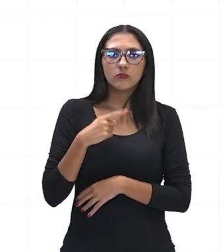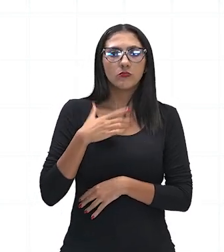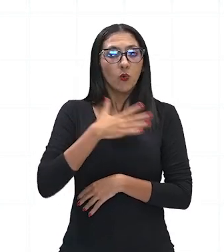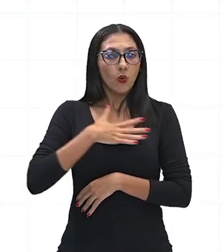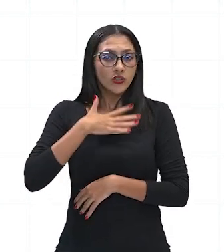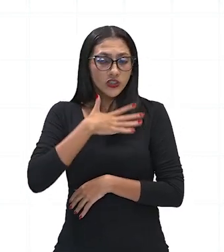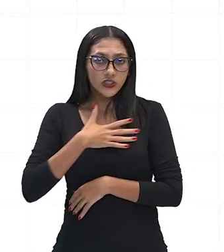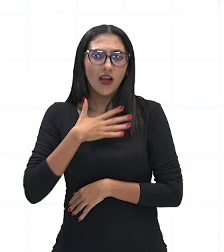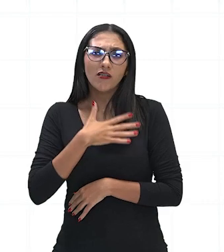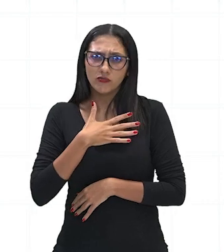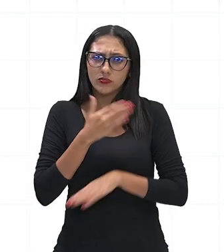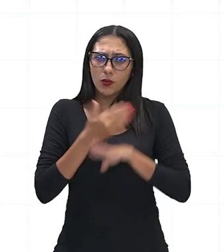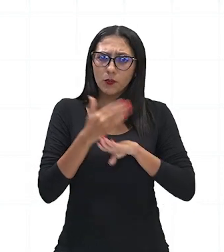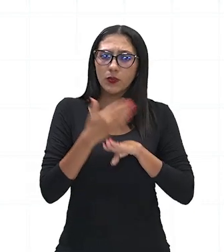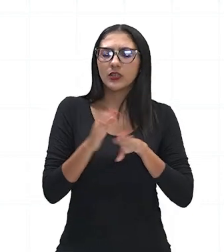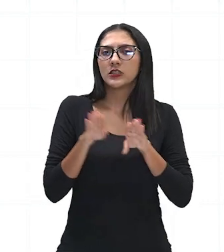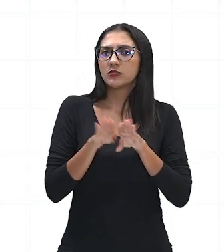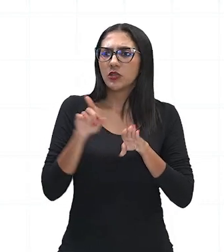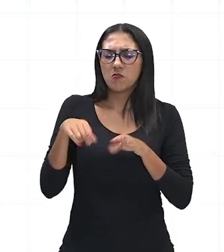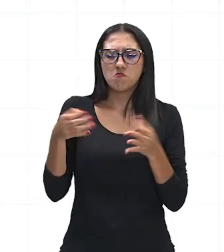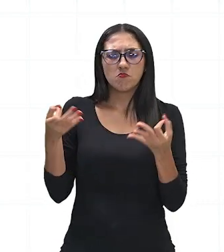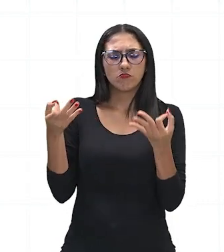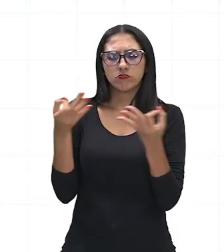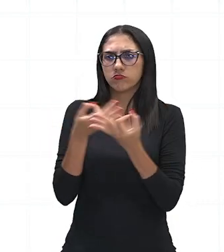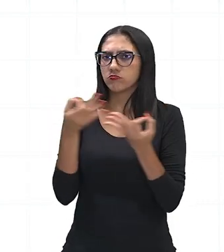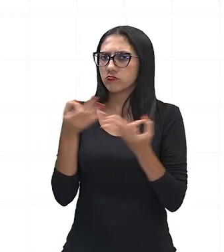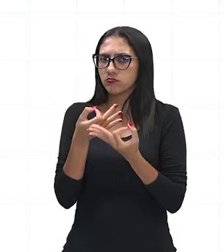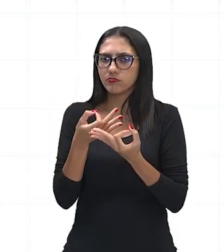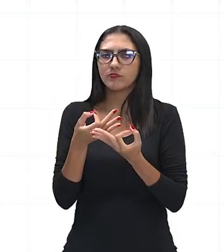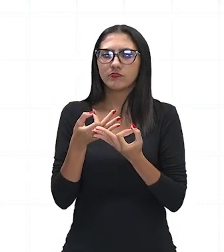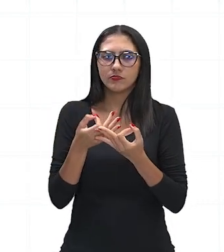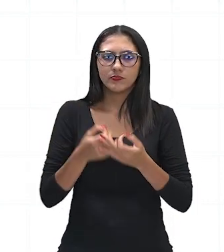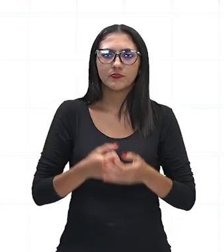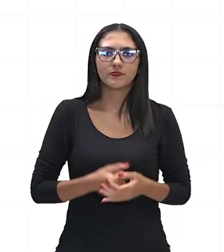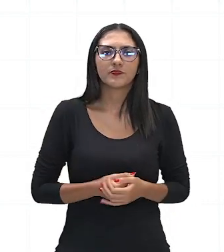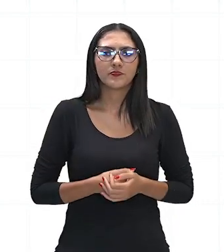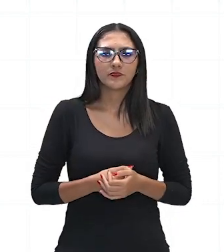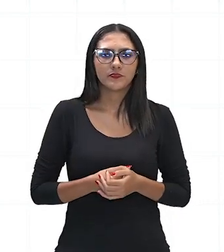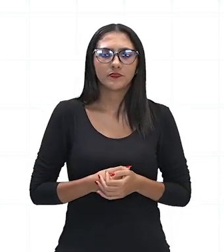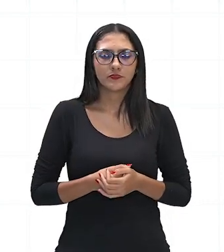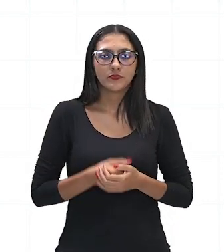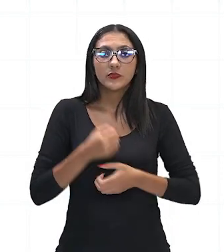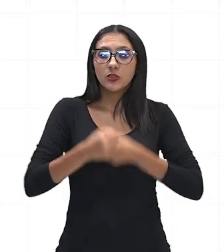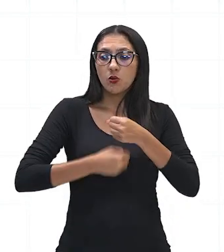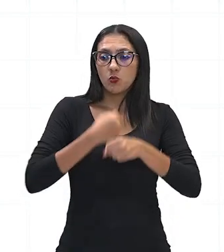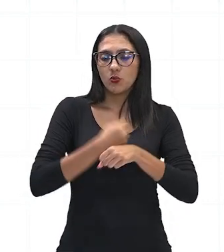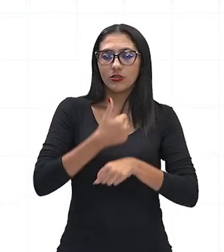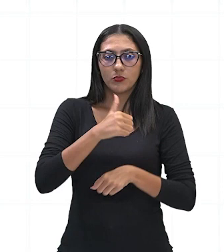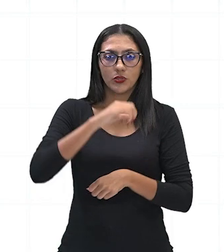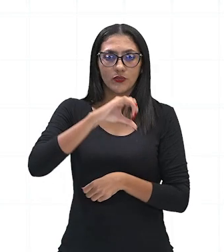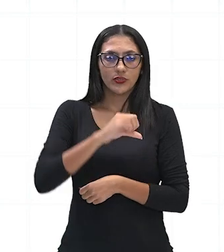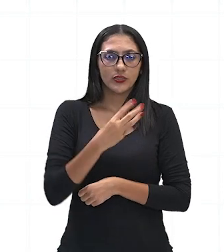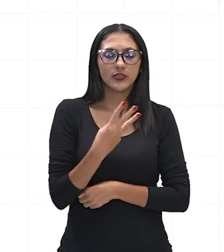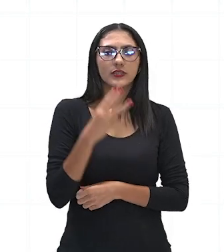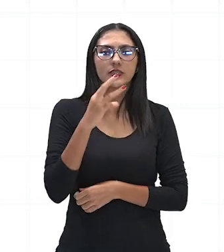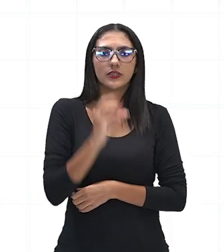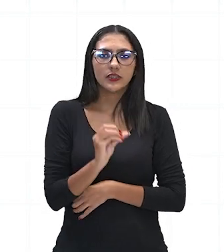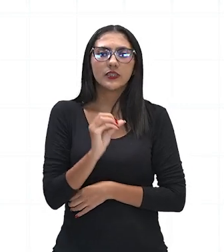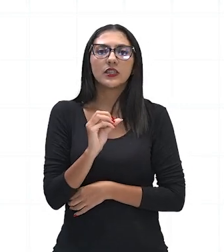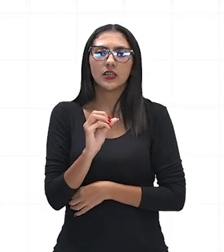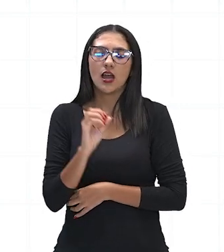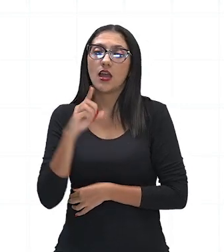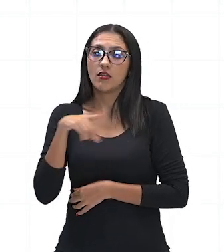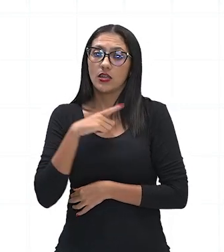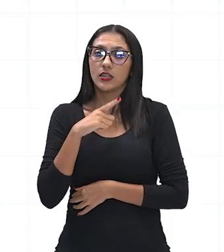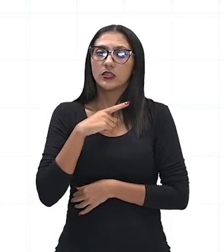lutador. Então, em 1930, foi o divisor de águas do que nós conhecemos hoje como